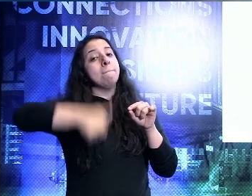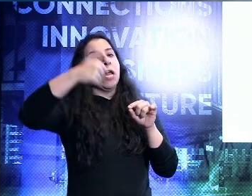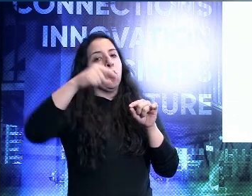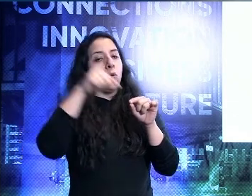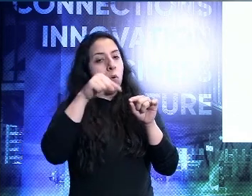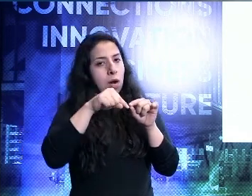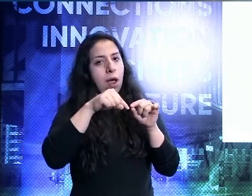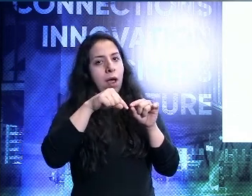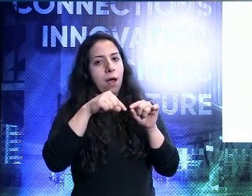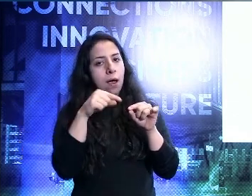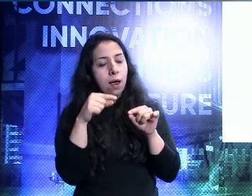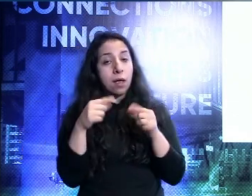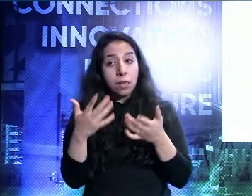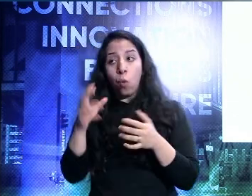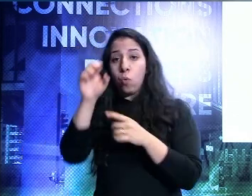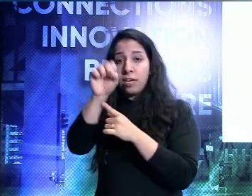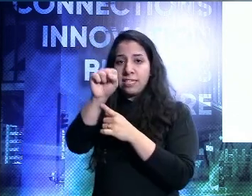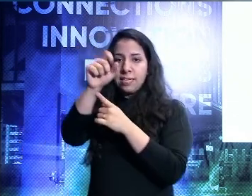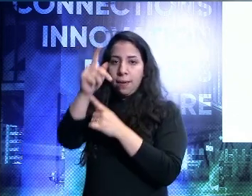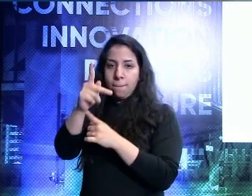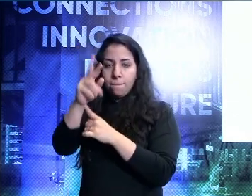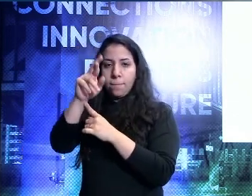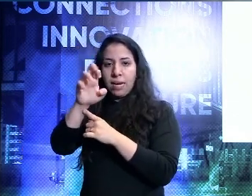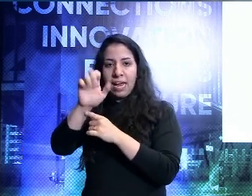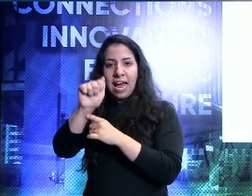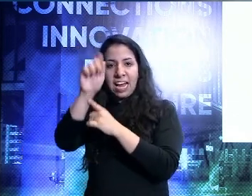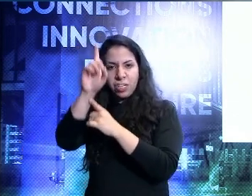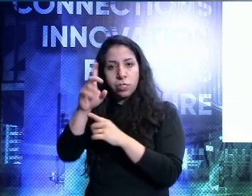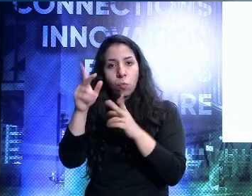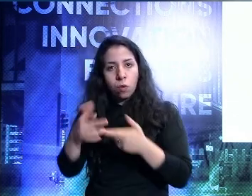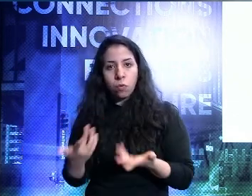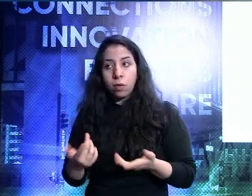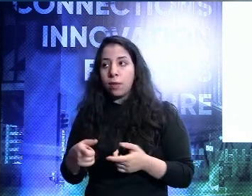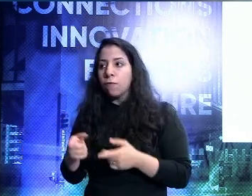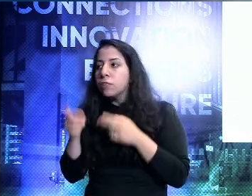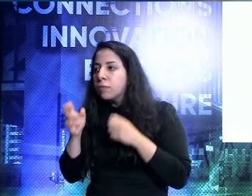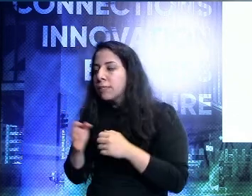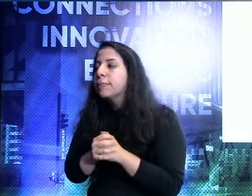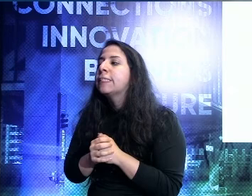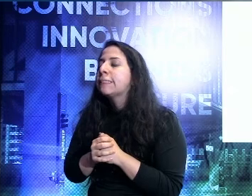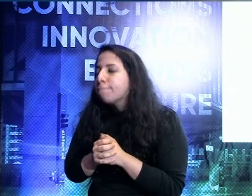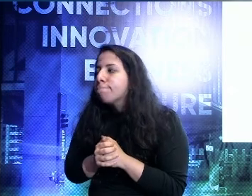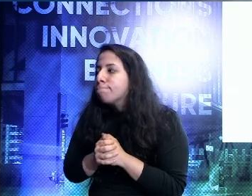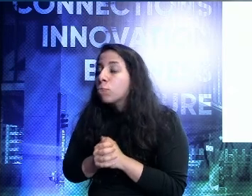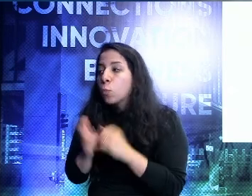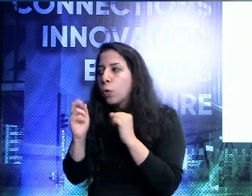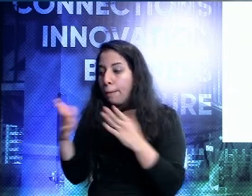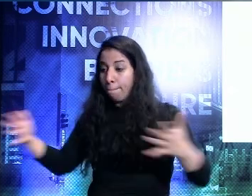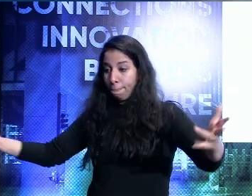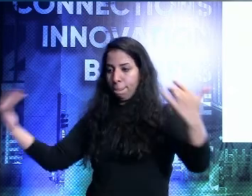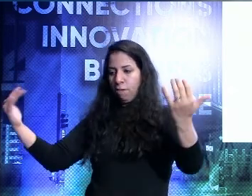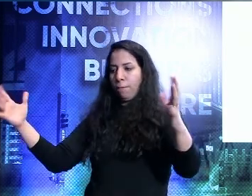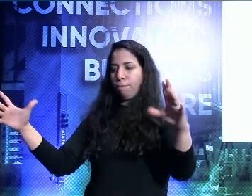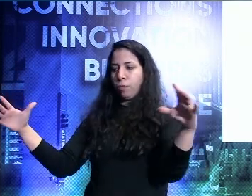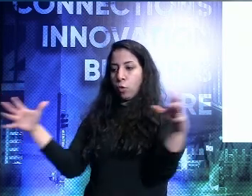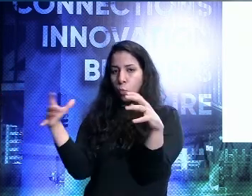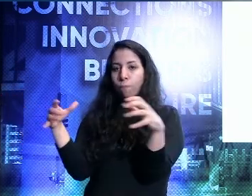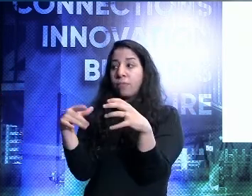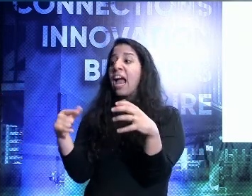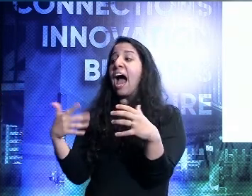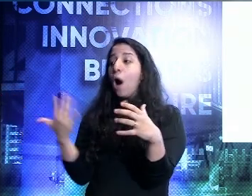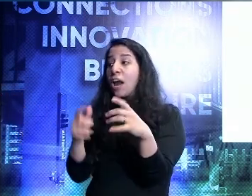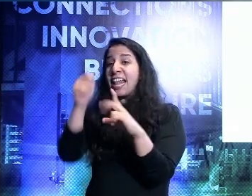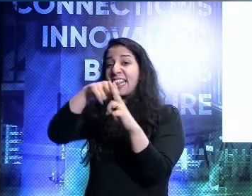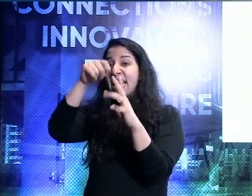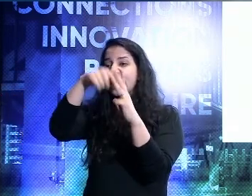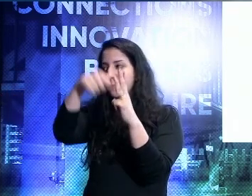essa simulação não é imposta de cima para baixo. Time, vem aqui, vamos junto nessa jornada de 3 meses? Vamos. Bora lá, vamos